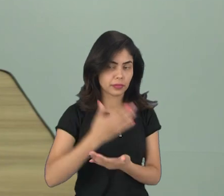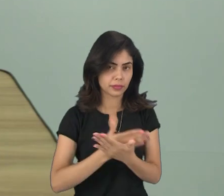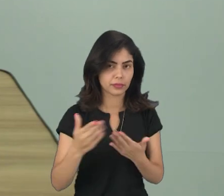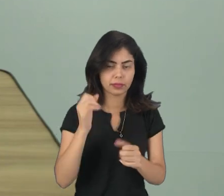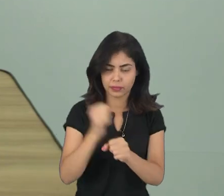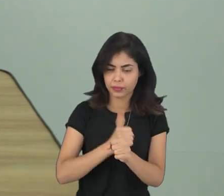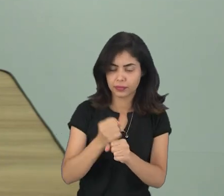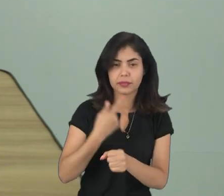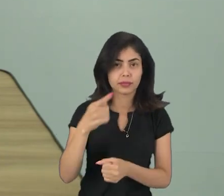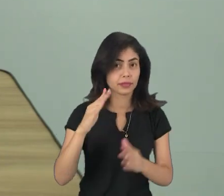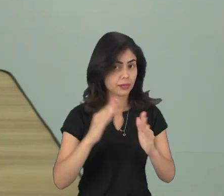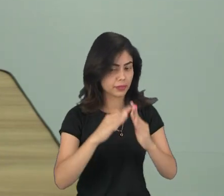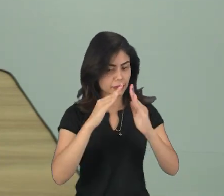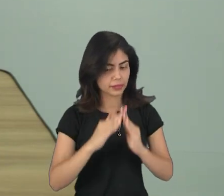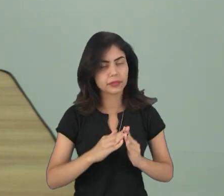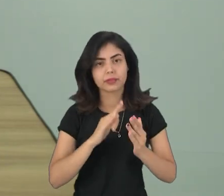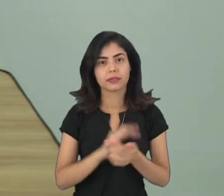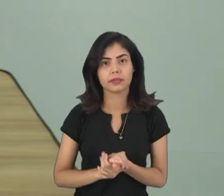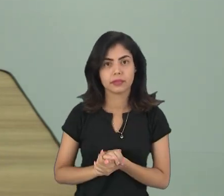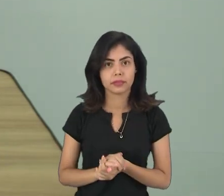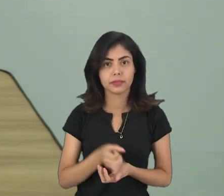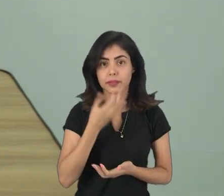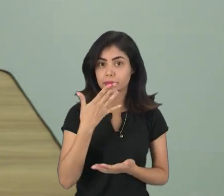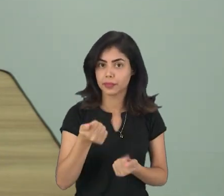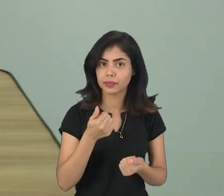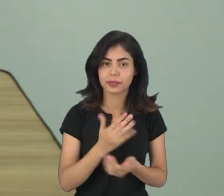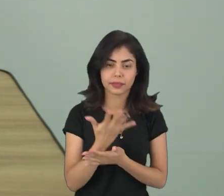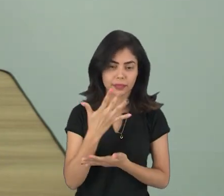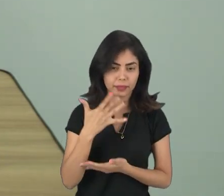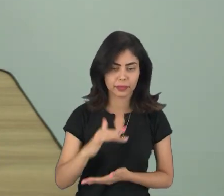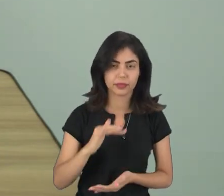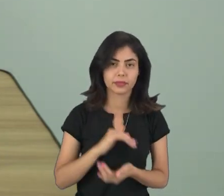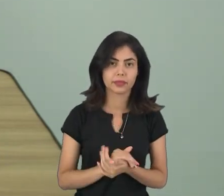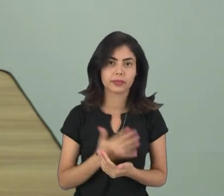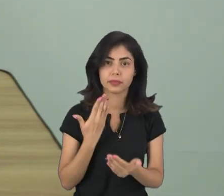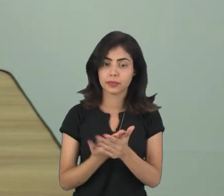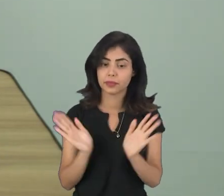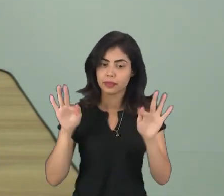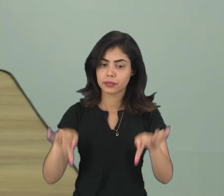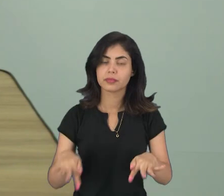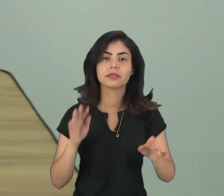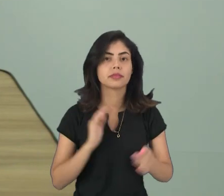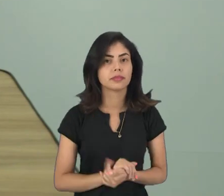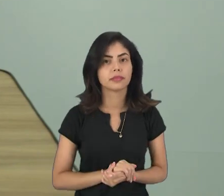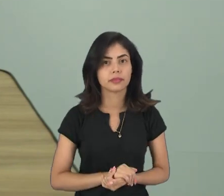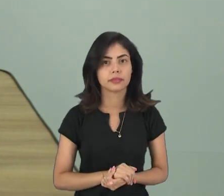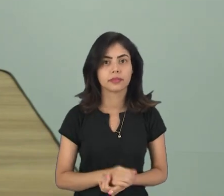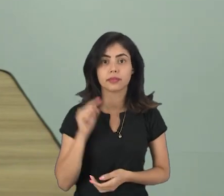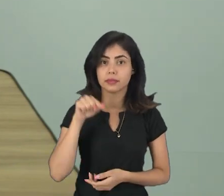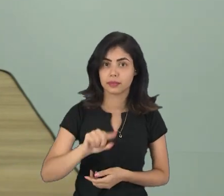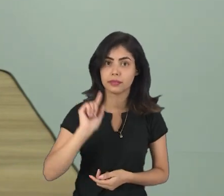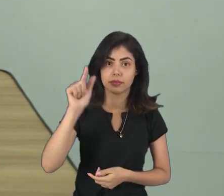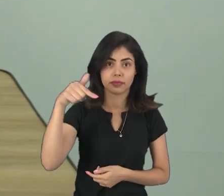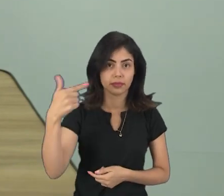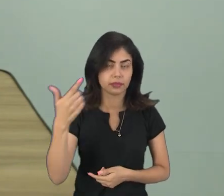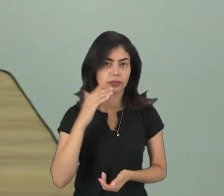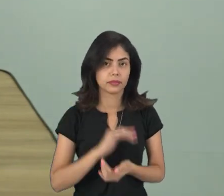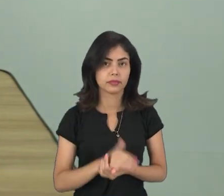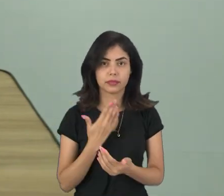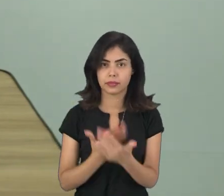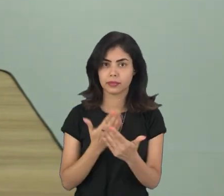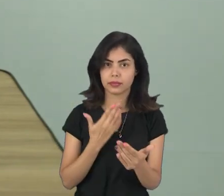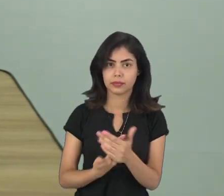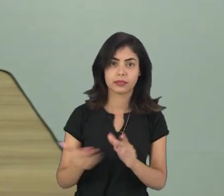a construção da sua moradia. Muito bem, crianças, a nossa aula de hoje chegou ao fim. Mas para esta